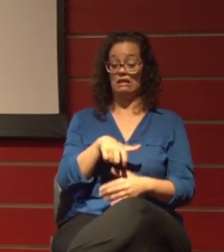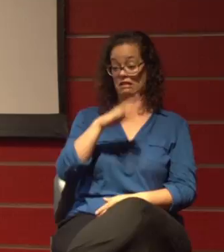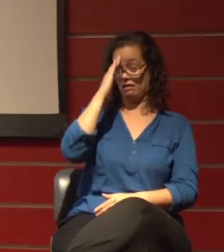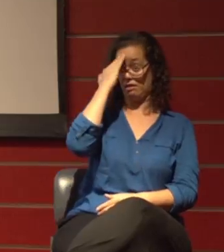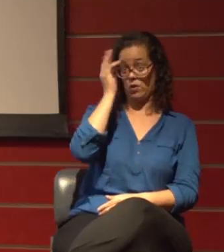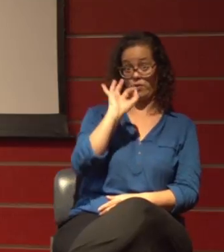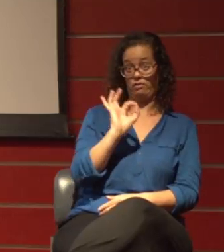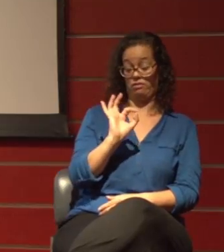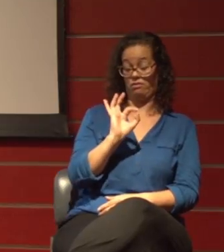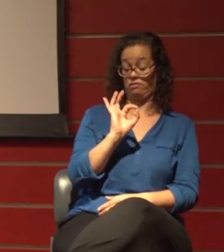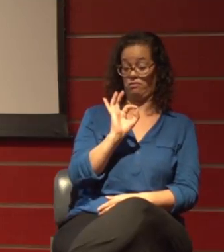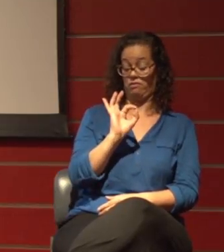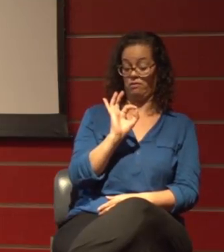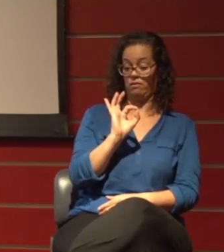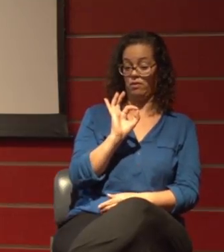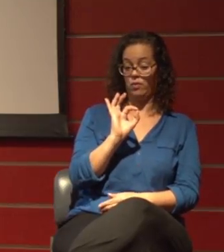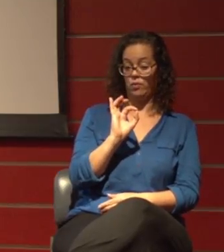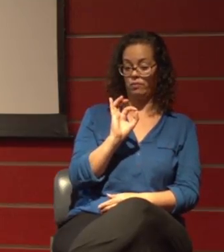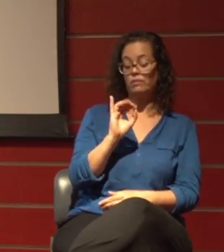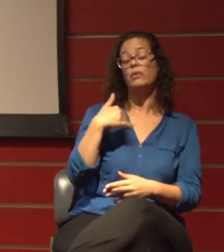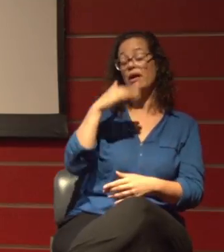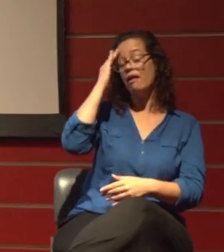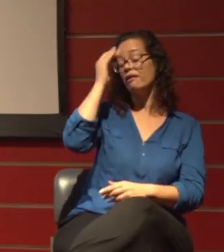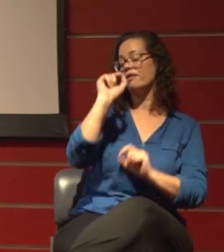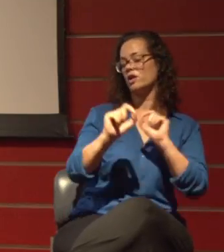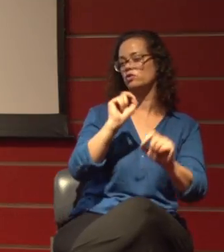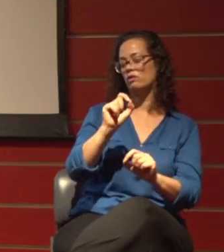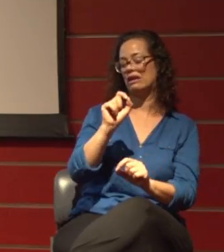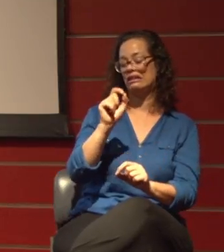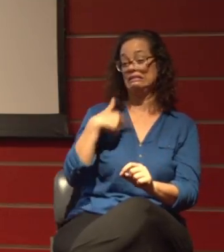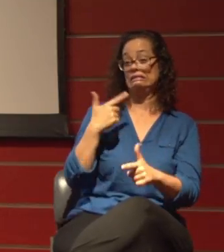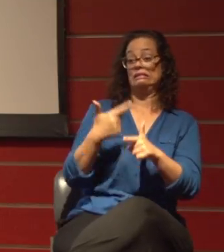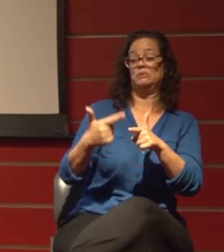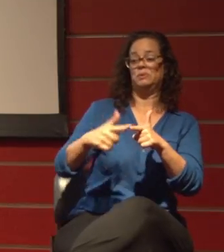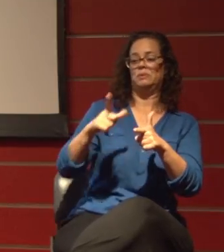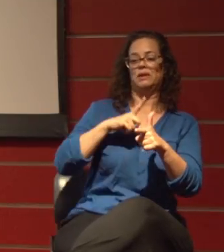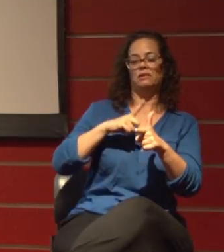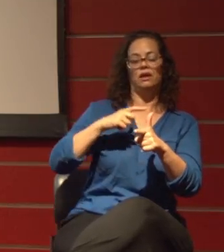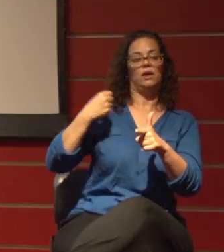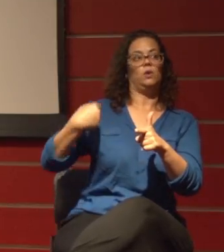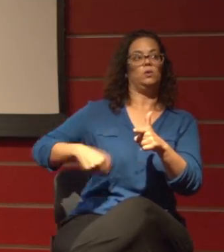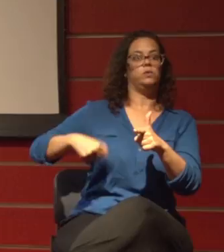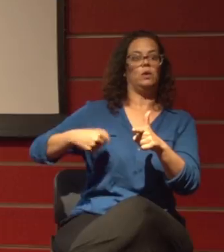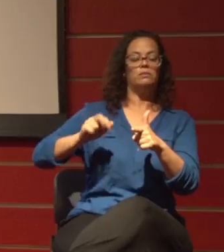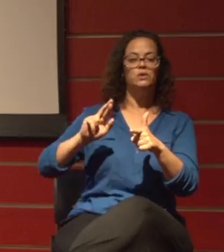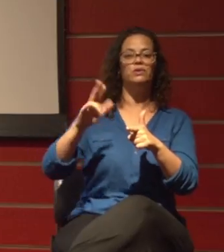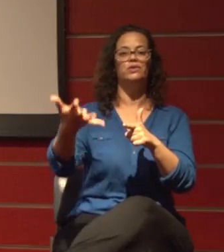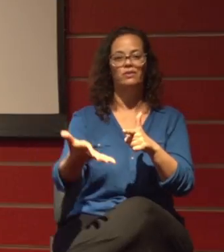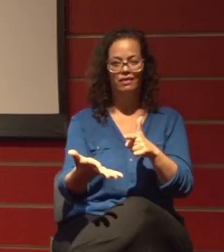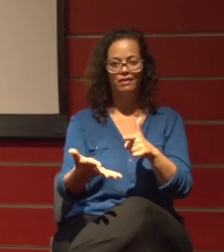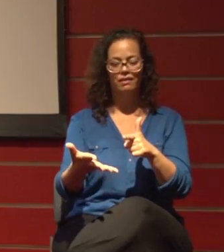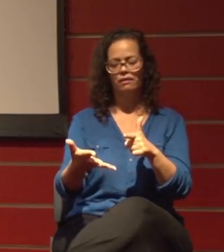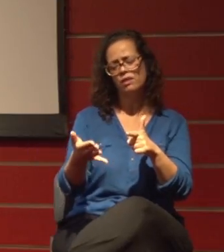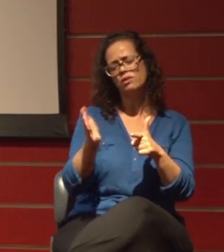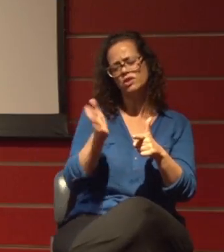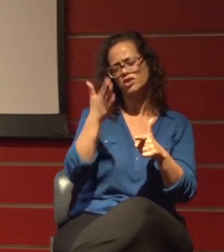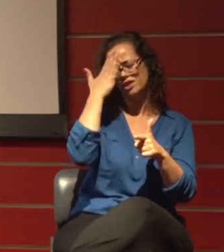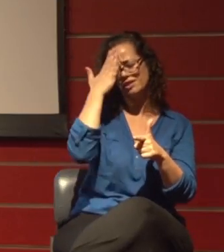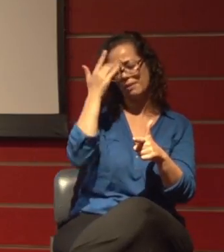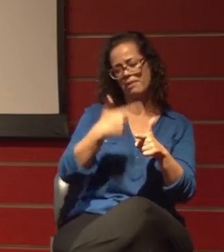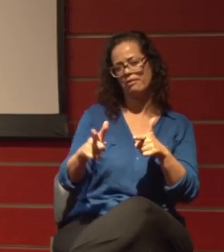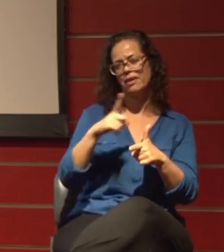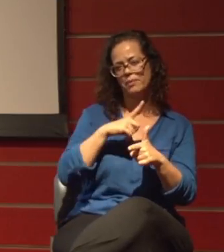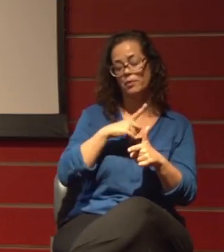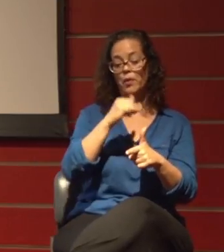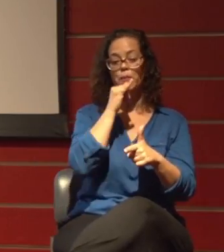mais evitá-los né Ou seja a coisa a história realmente se instalou realmente começou ele não tem mais como negar é tipo o